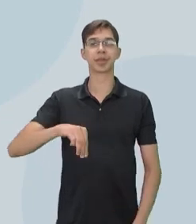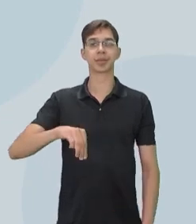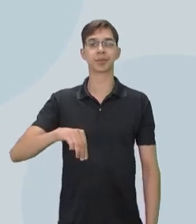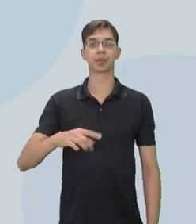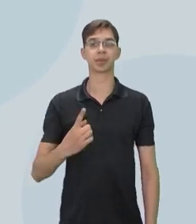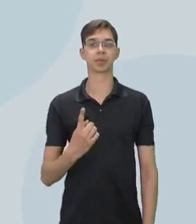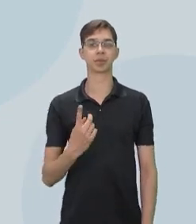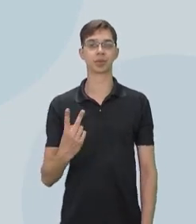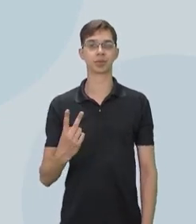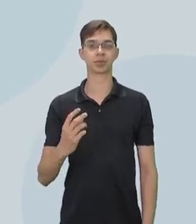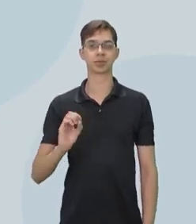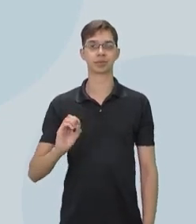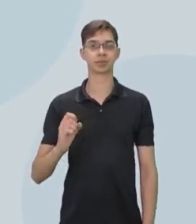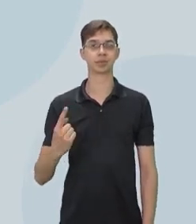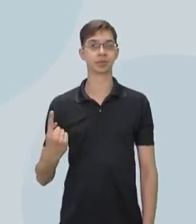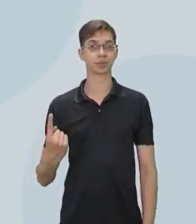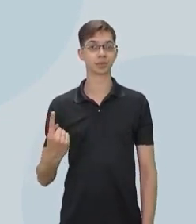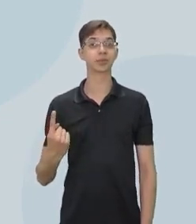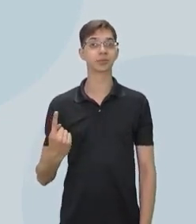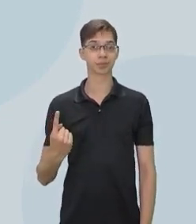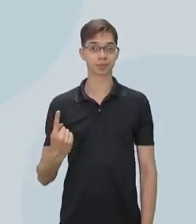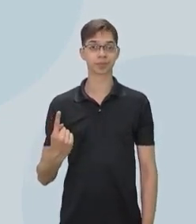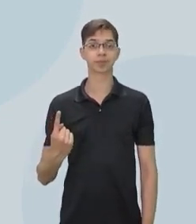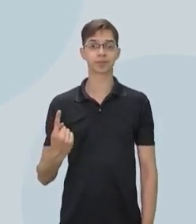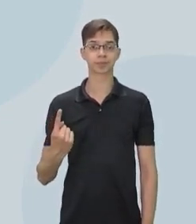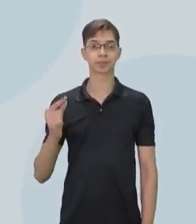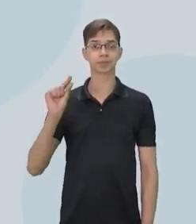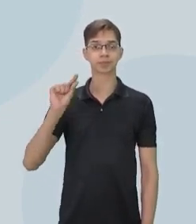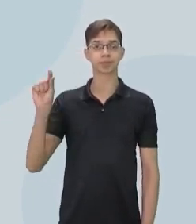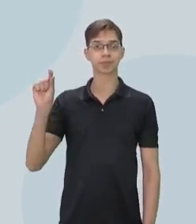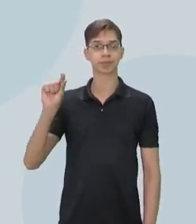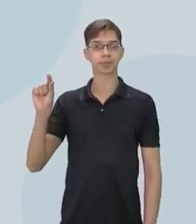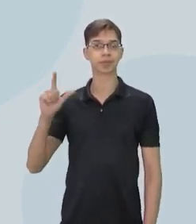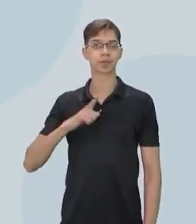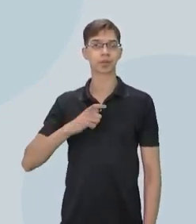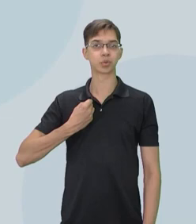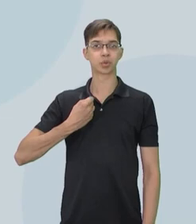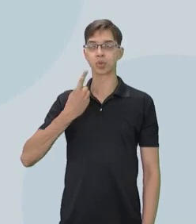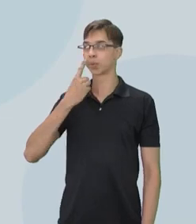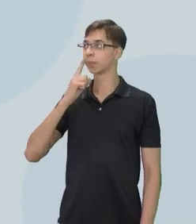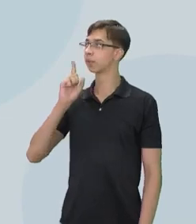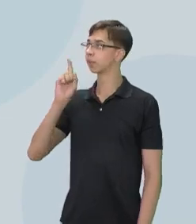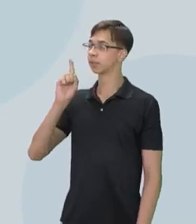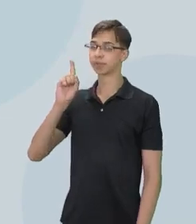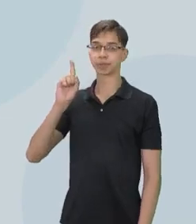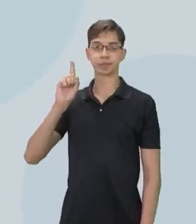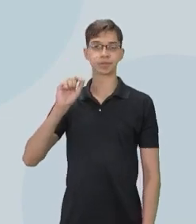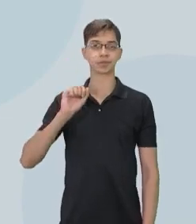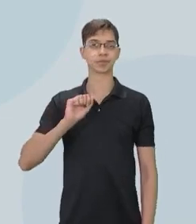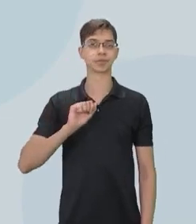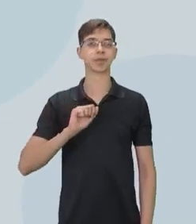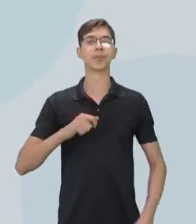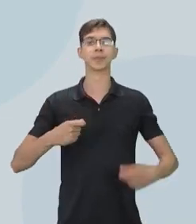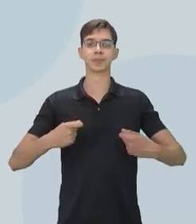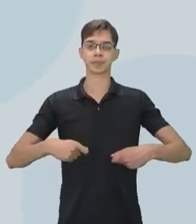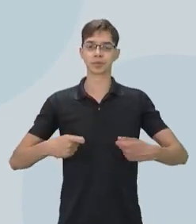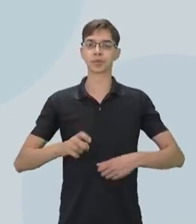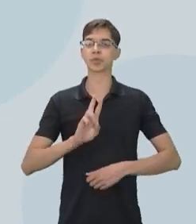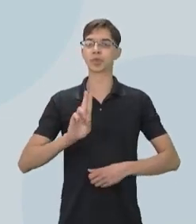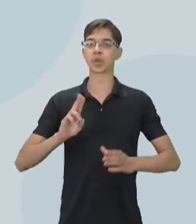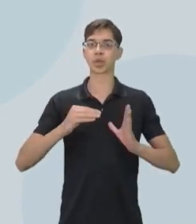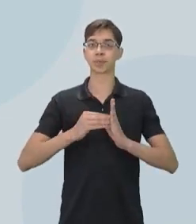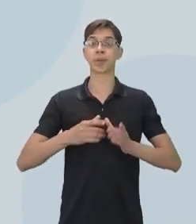M1201, né, estava com esse código aí, vocês tinham que colocar o nome, muita gente fez online, muita gente